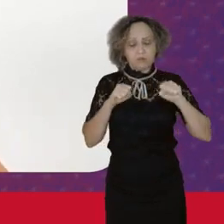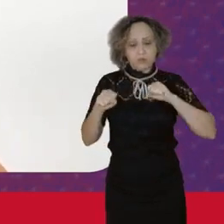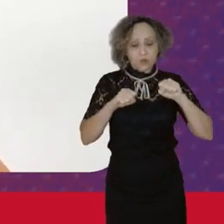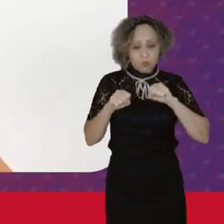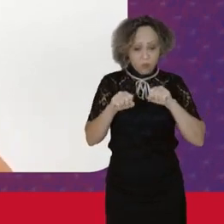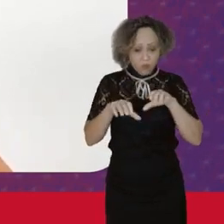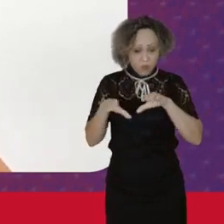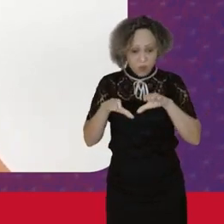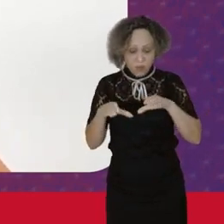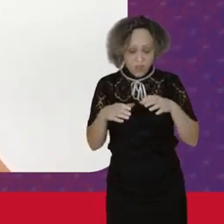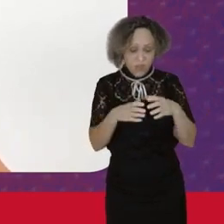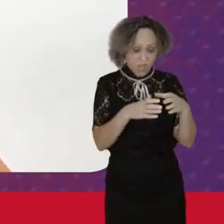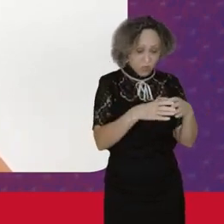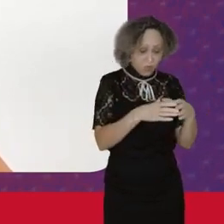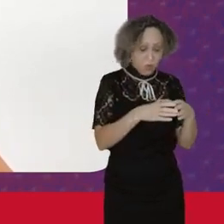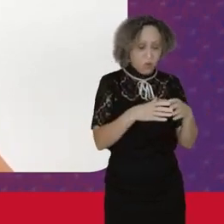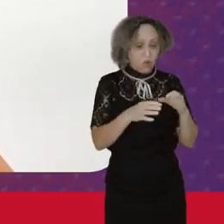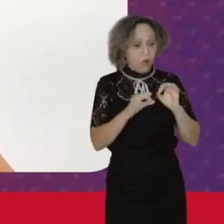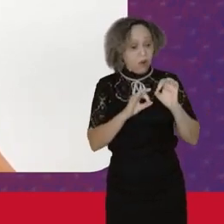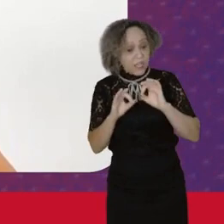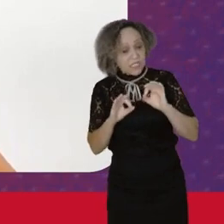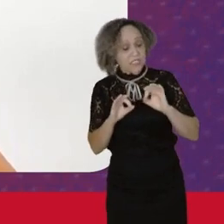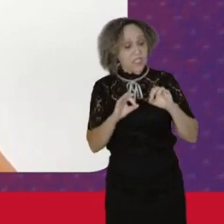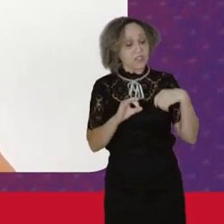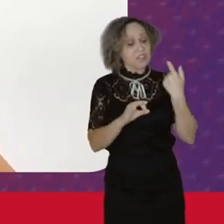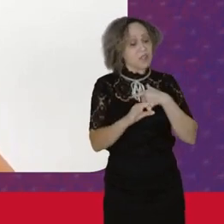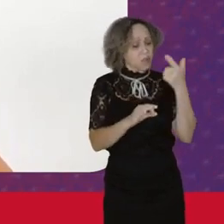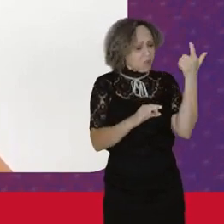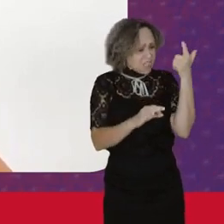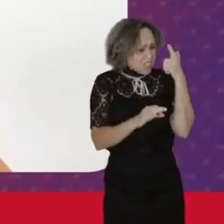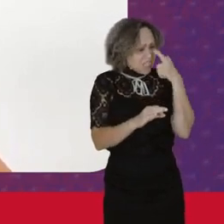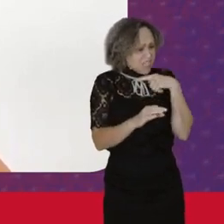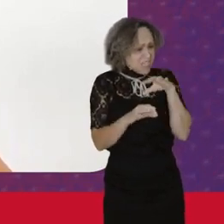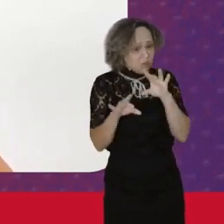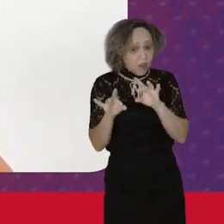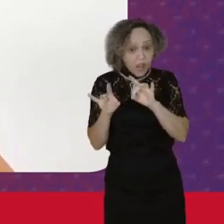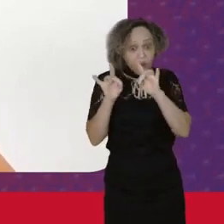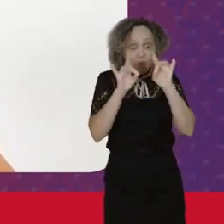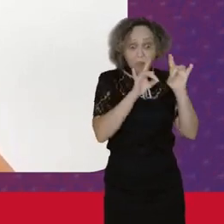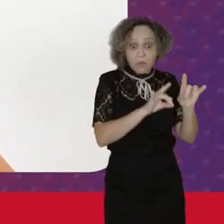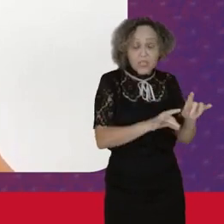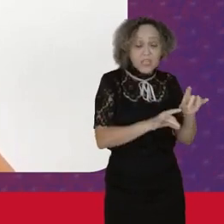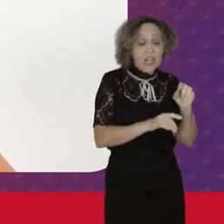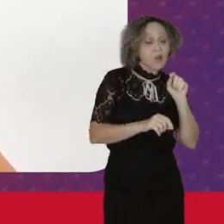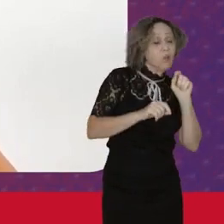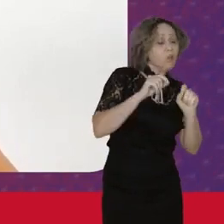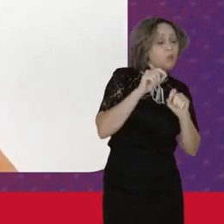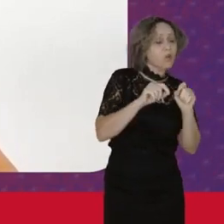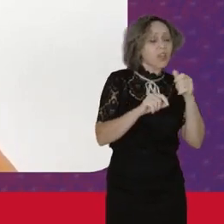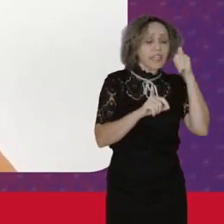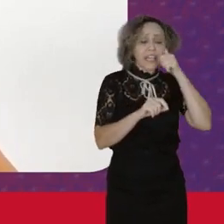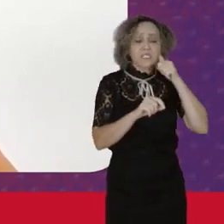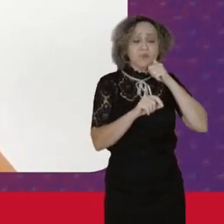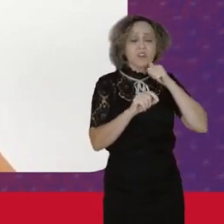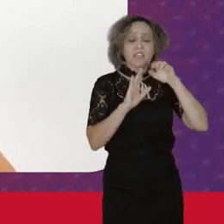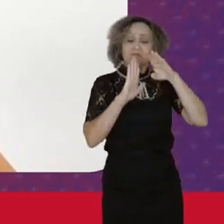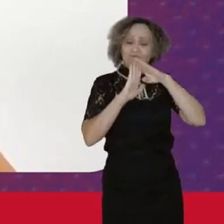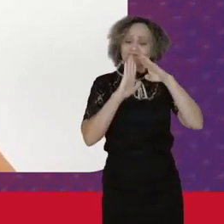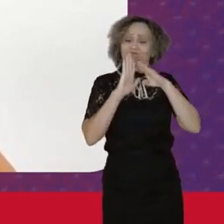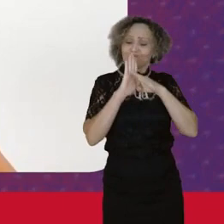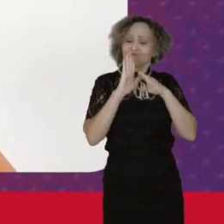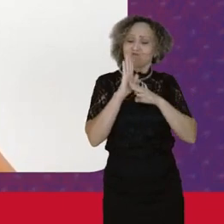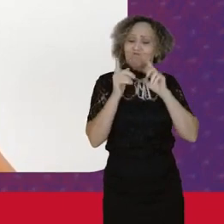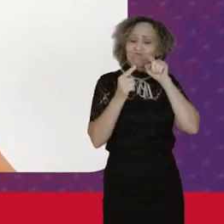conseguindo acompanhar e estamos conseguindo entender o que é que as mulheres estão pautando na perspectiva da